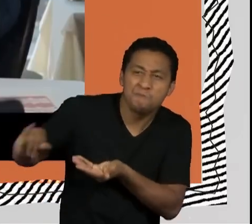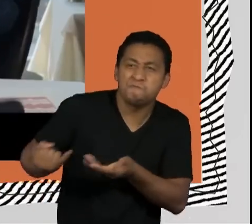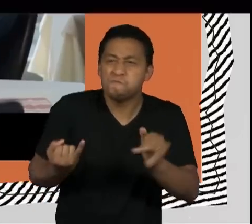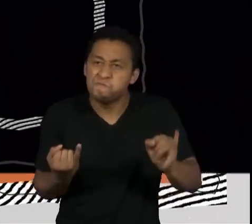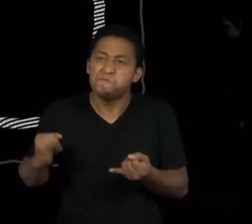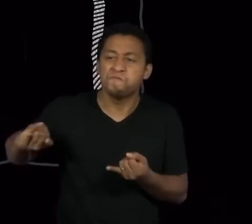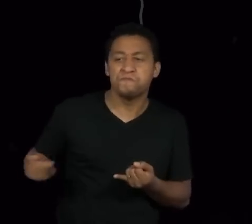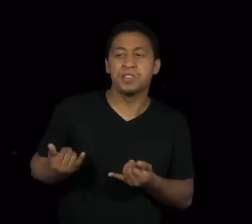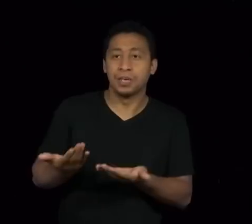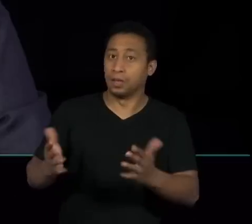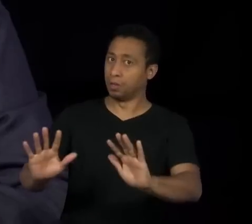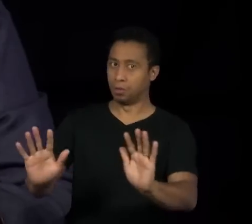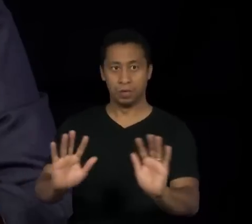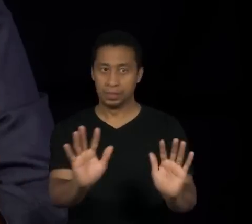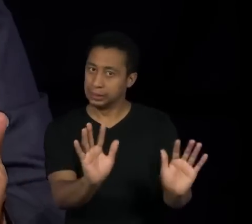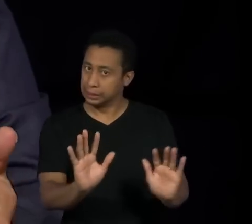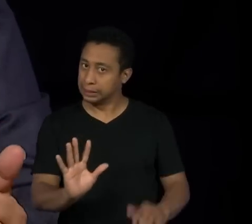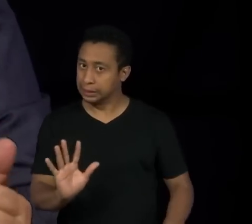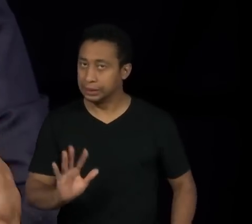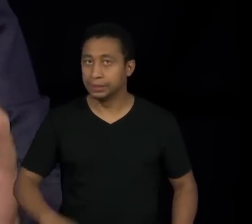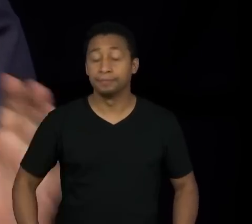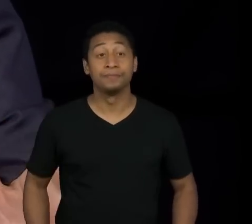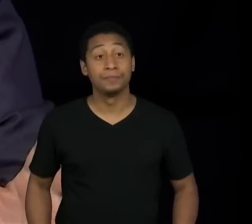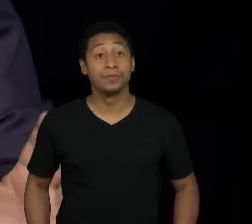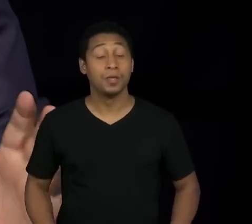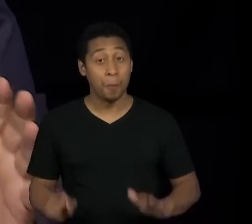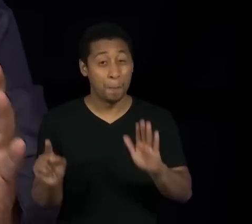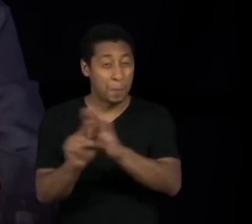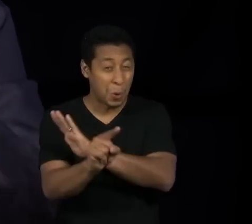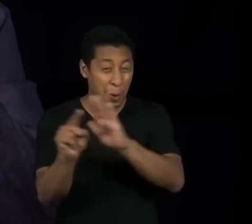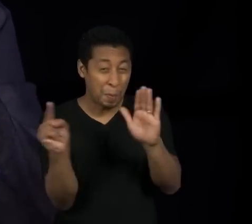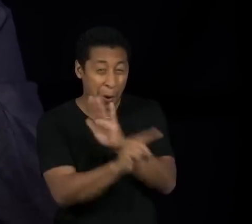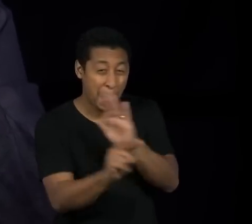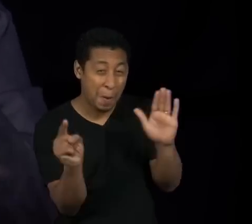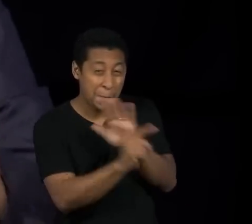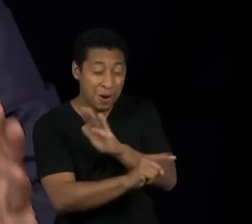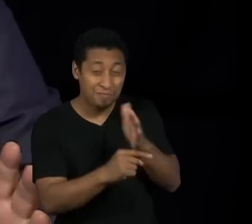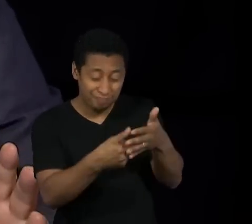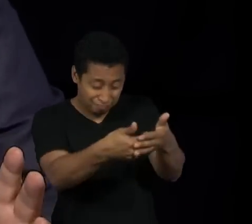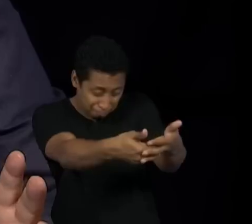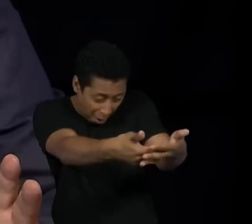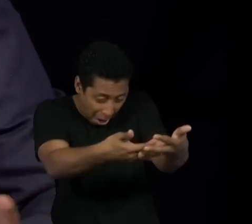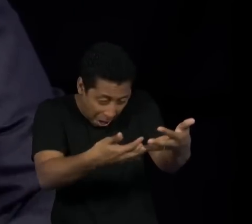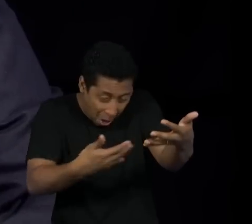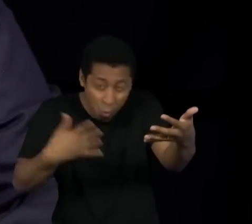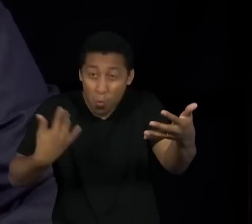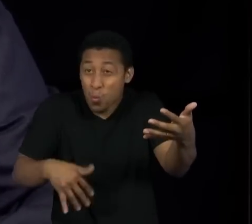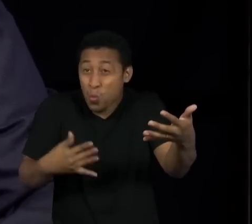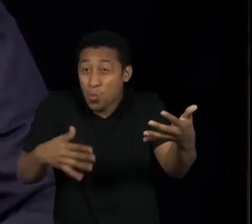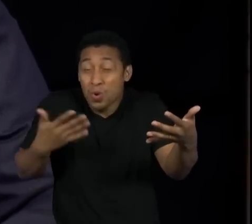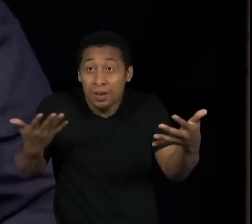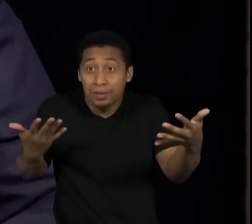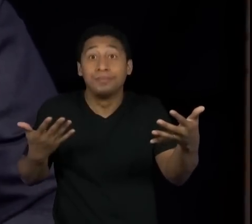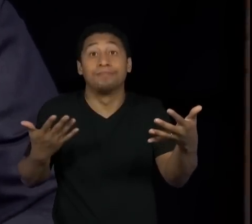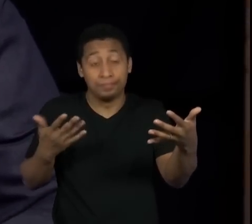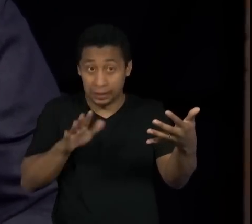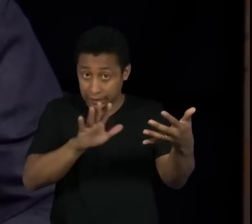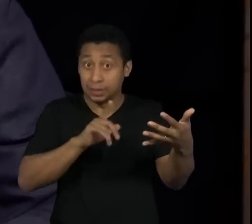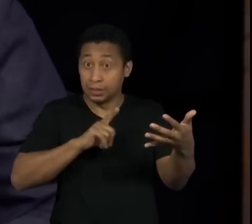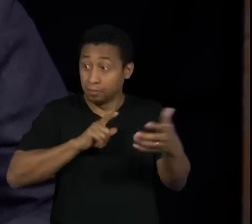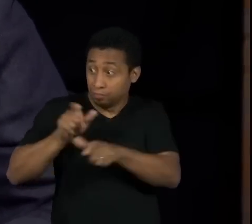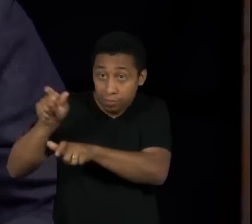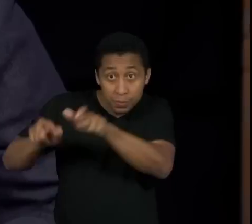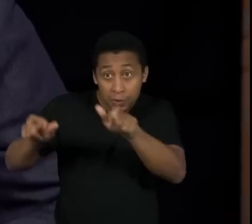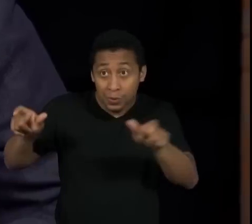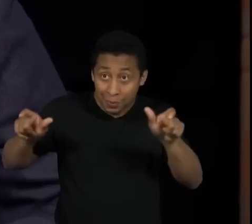No. As perguntas que chegaram são muitas. Ele tem uma seita gigantesca de gente, inclusive